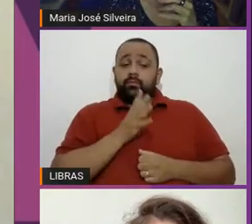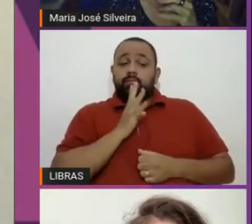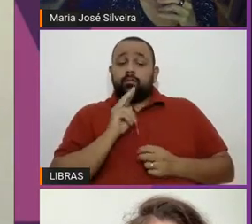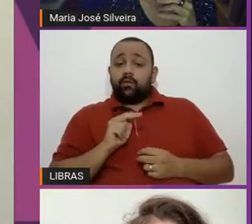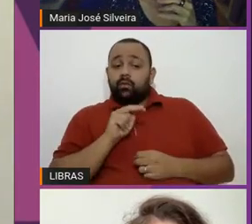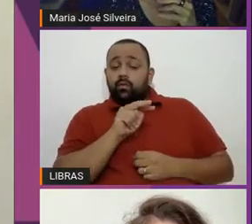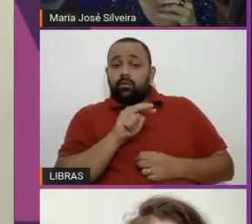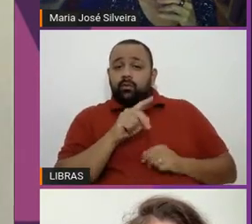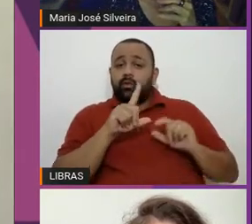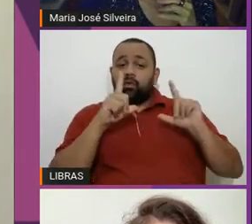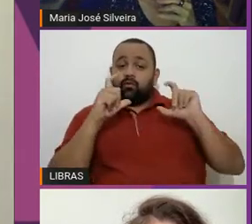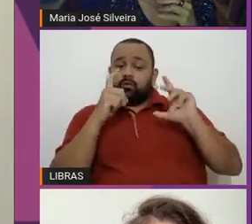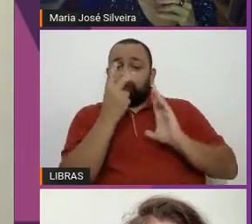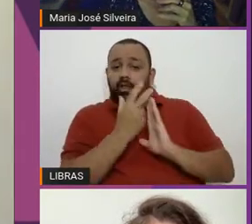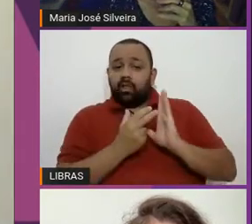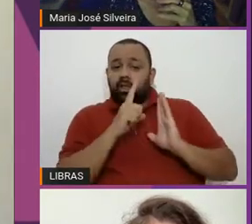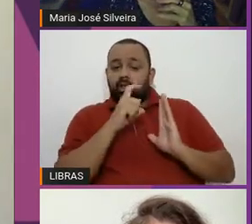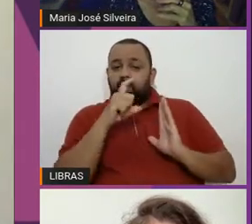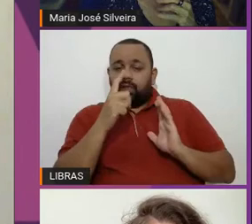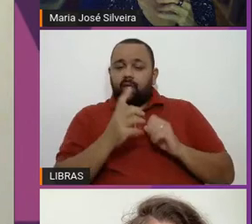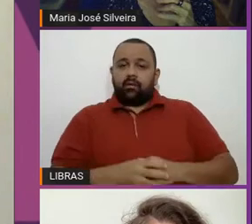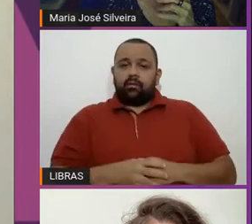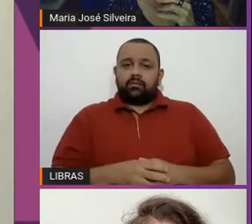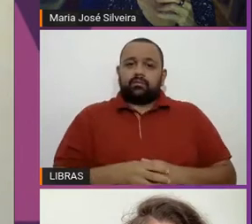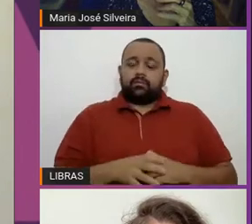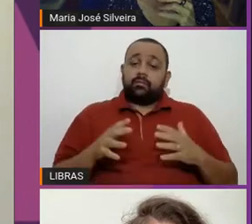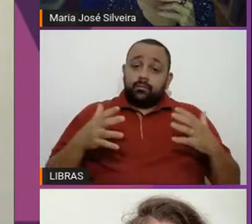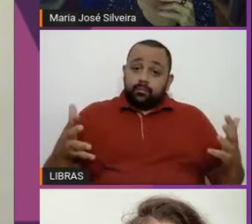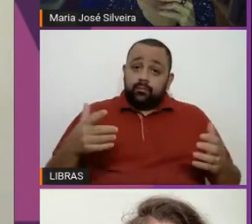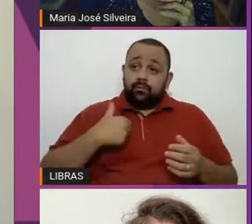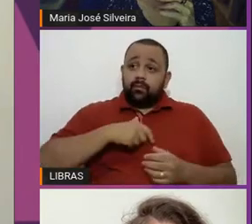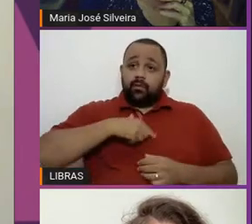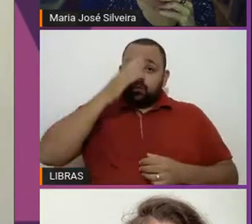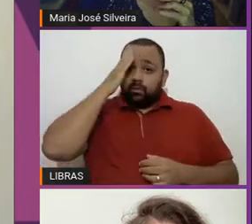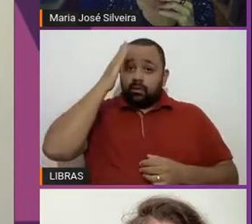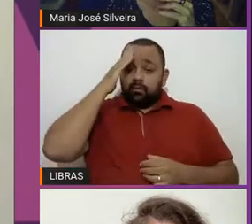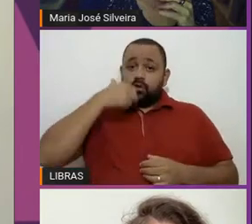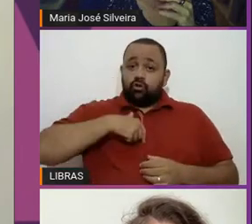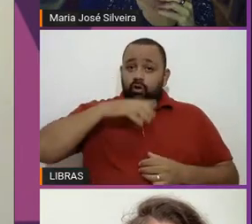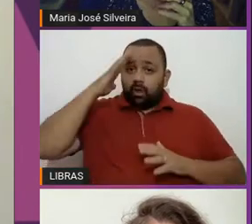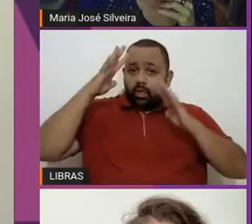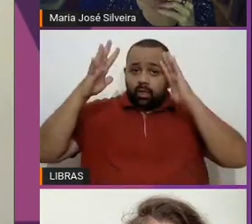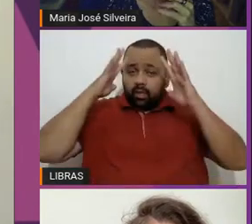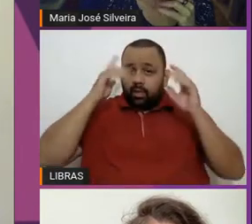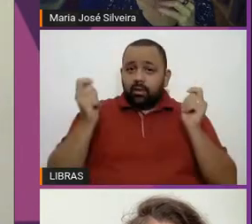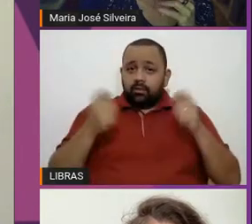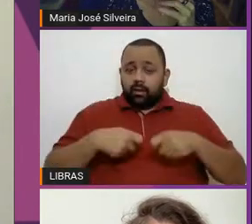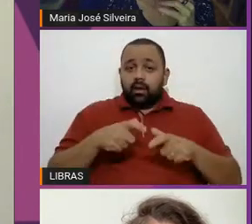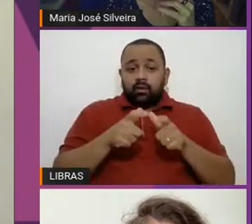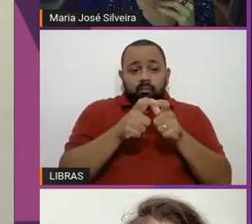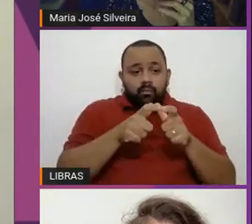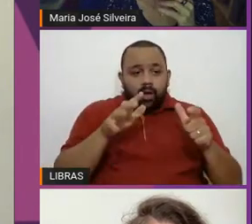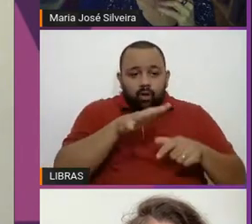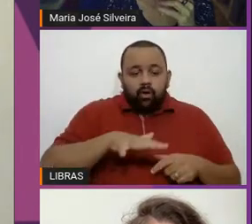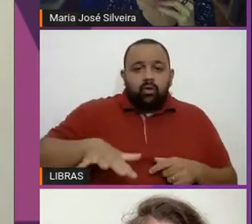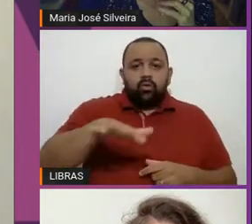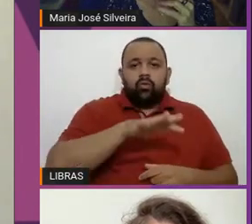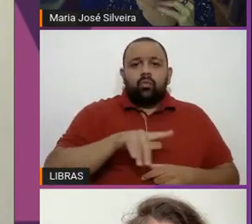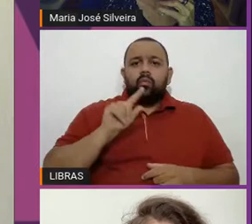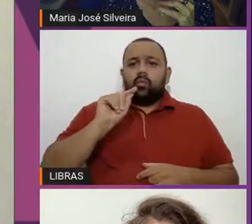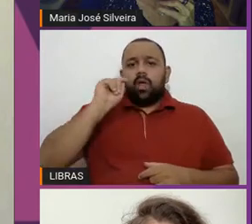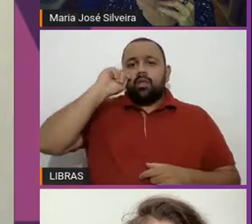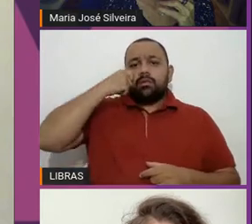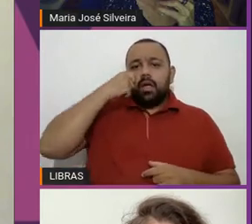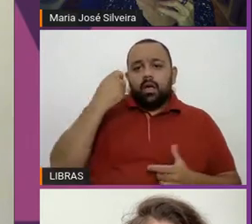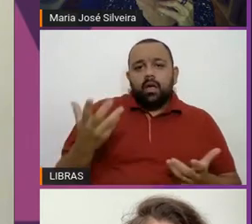reconhecimento e eram como a gente sabe como a gente pode imaginar na maioria ou